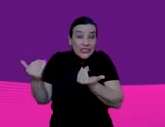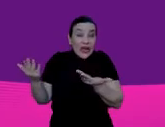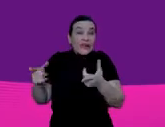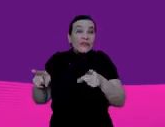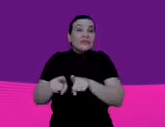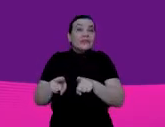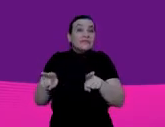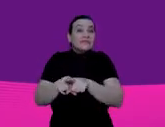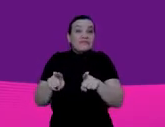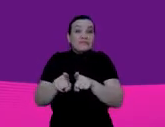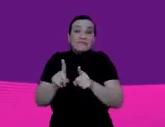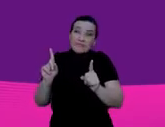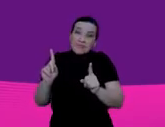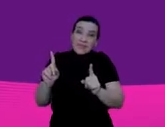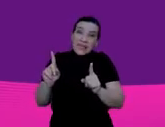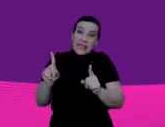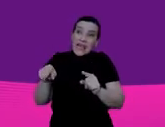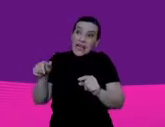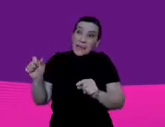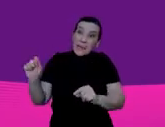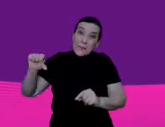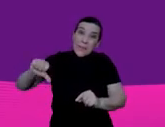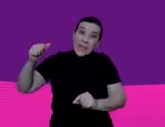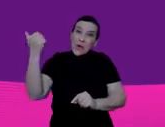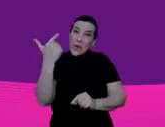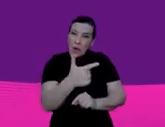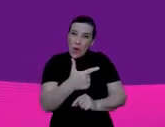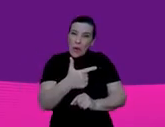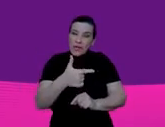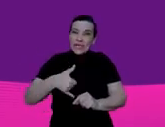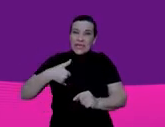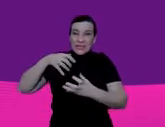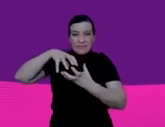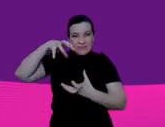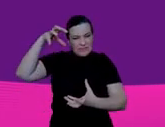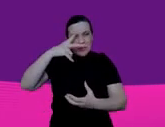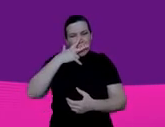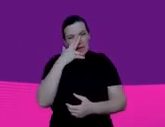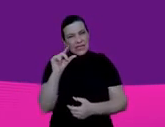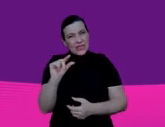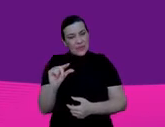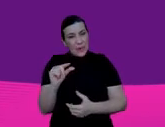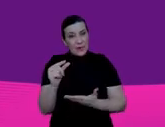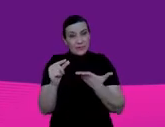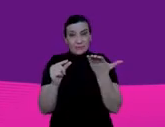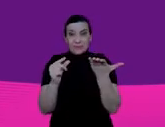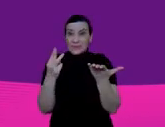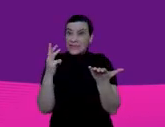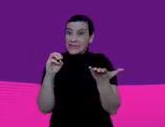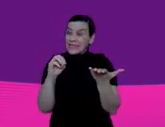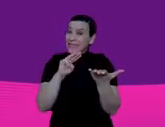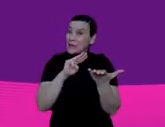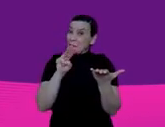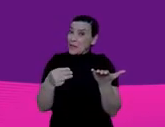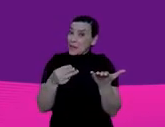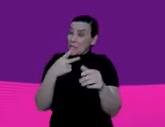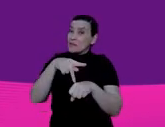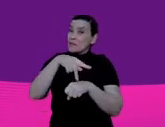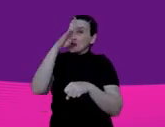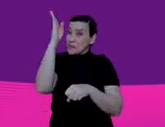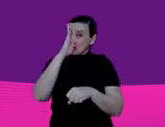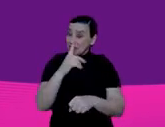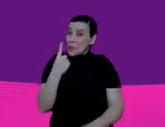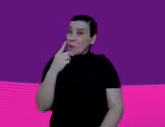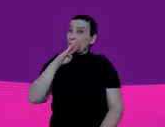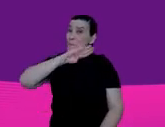idosa, parece pouco, mas quando a gente observa que são 30 milhões de pessoas no Brasil e 1 bilhão de pessoas no mundo